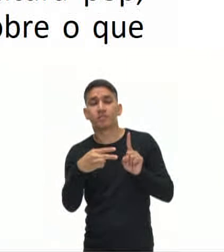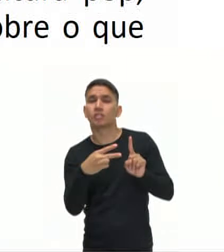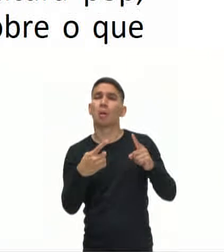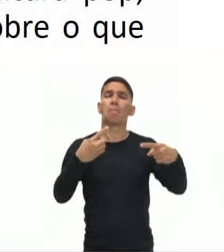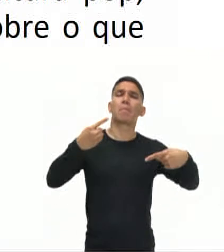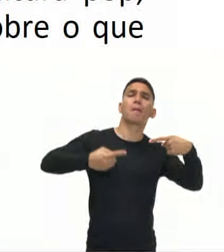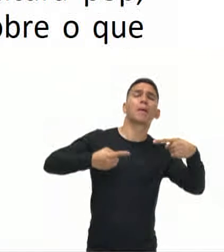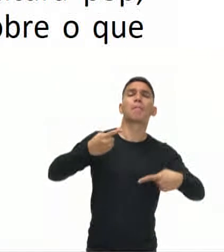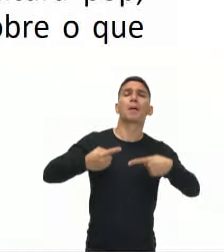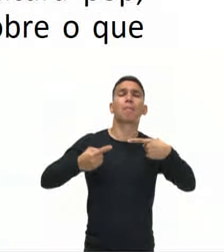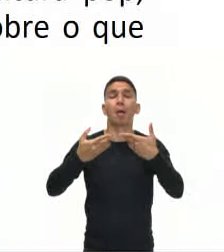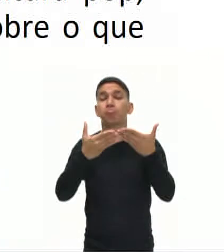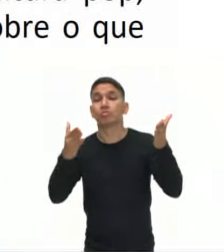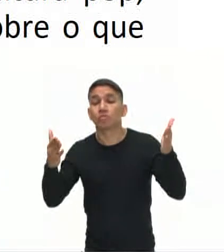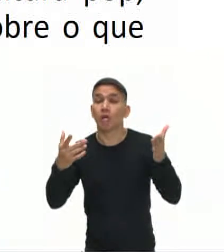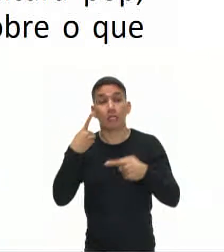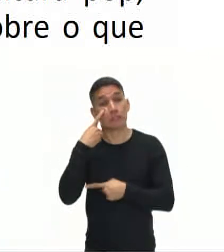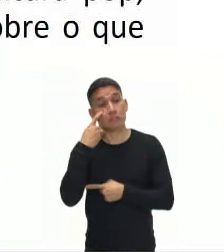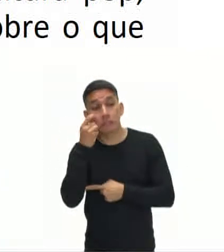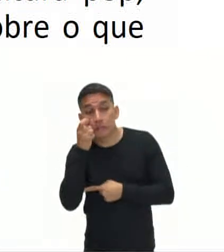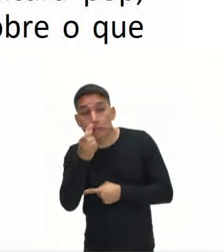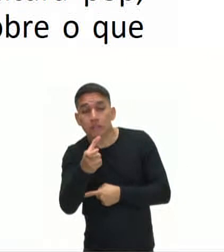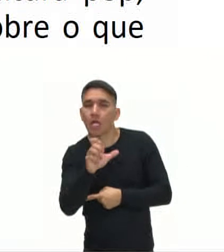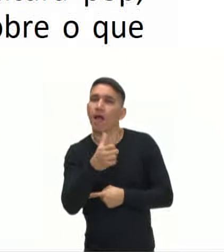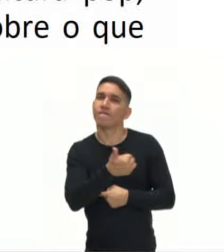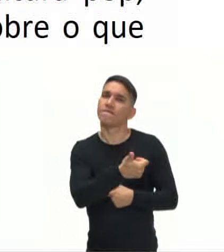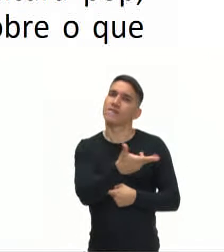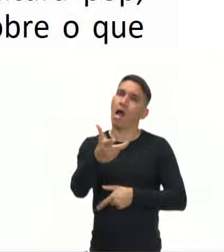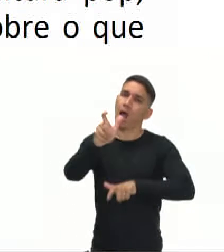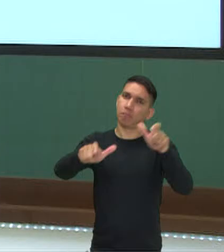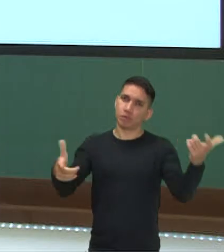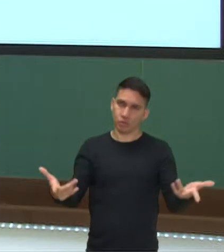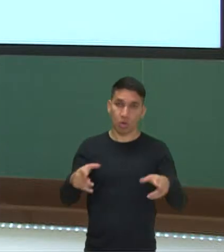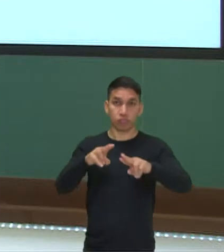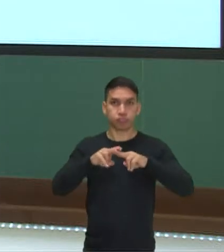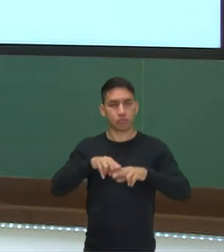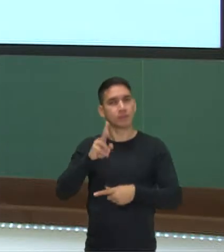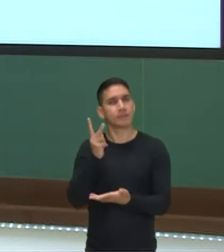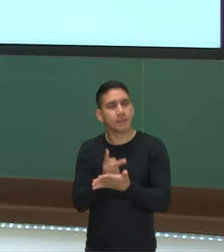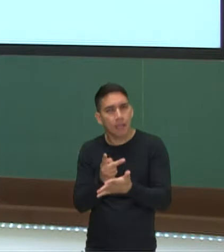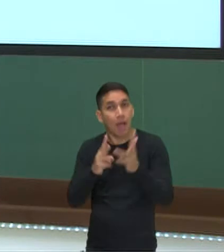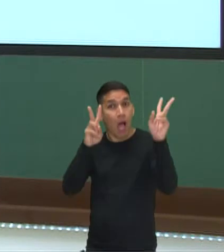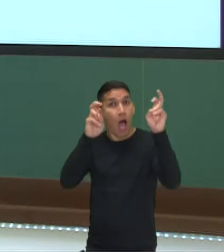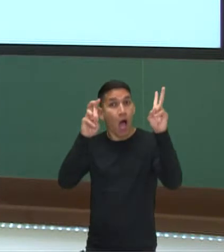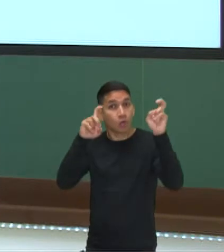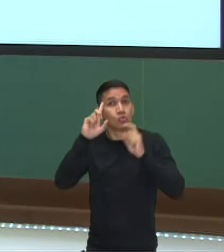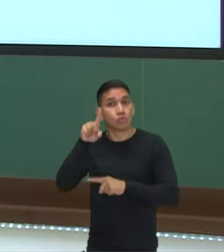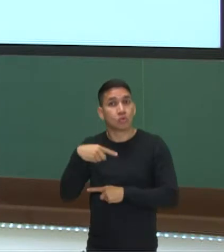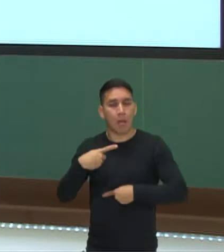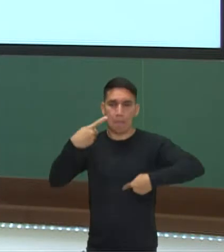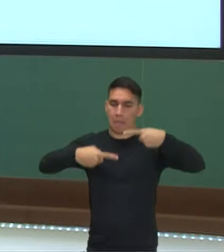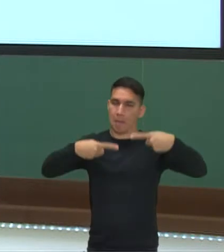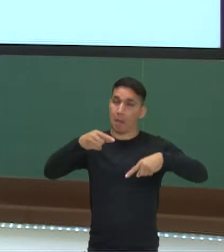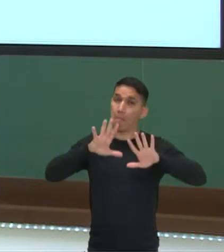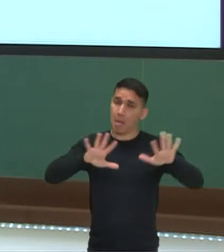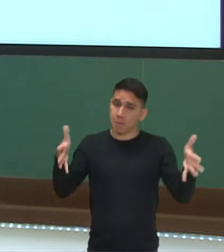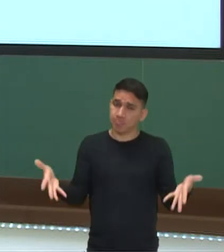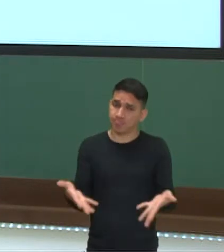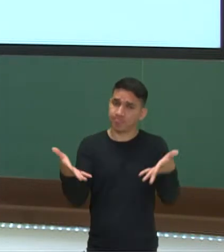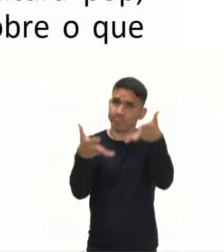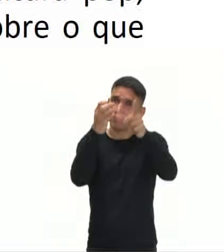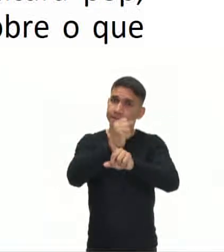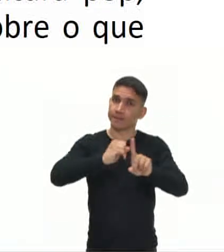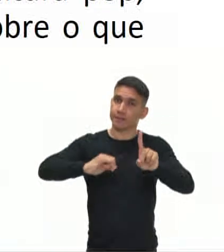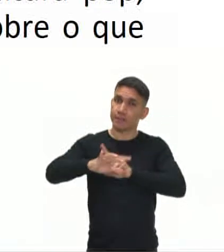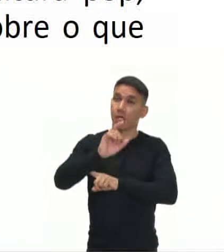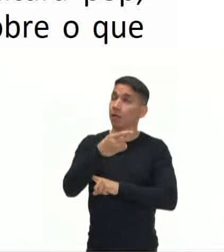publicamente interessam a muitos. Então, são sempre assuntos polêmicos, porém relevantes, importantes para a sociedade. É